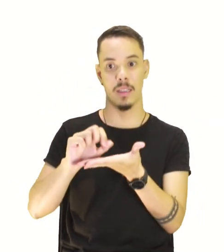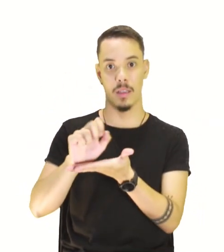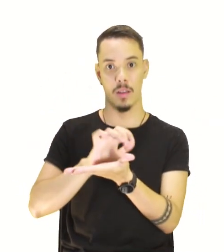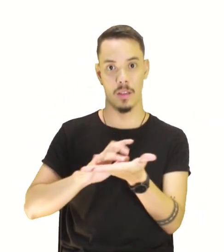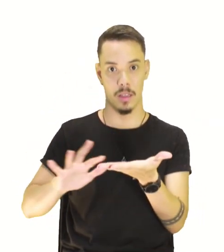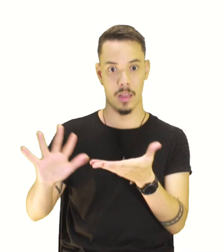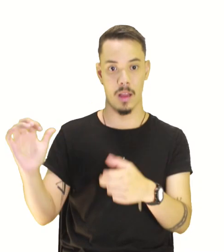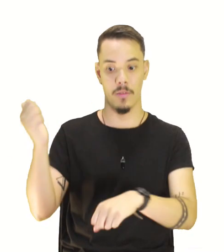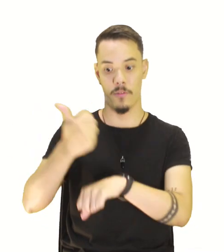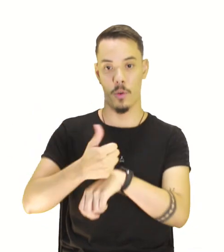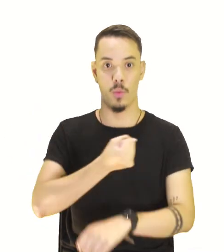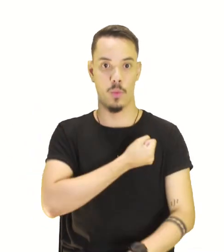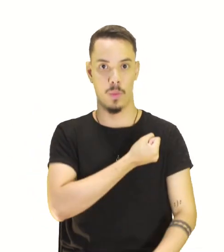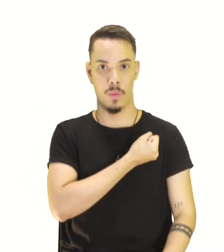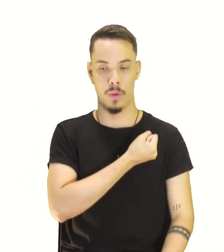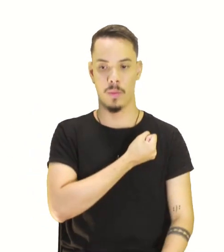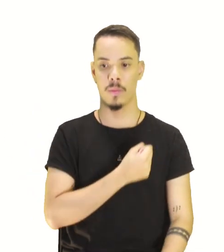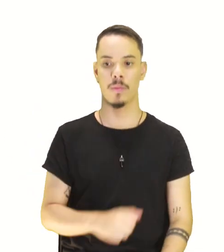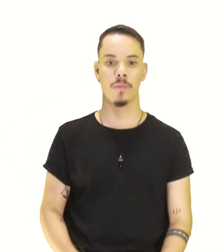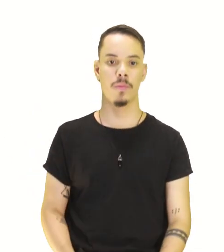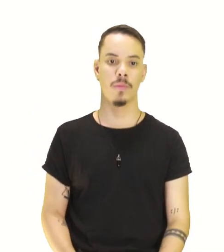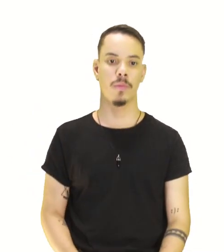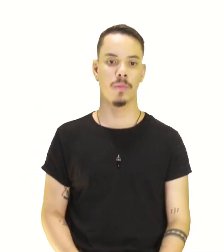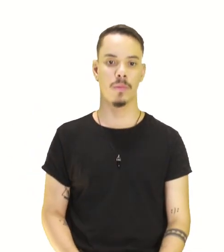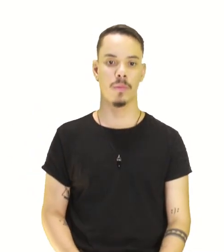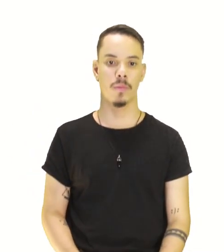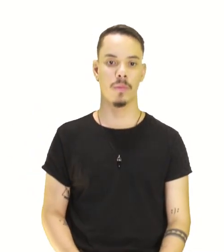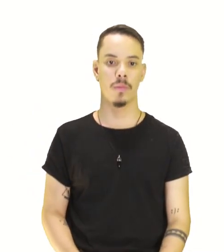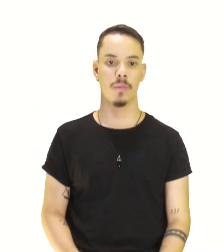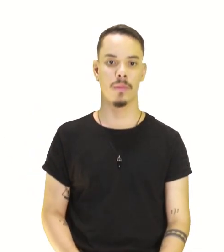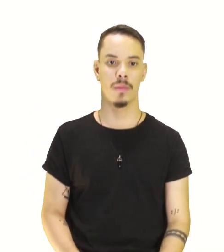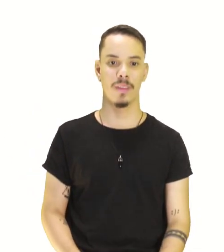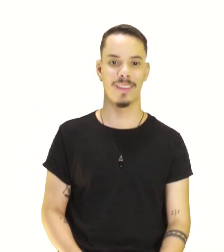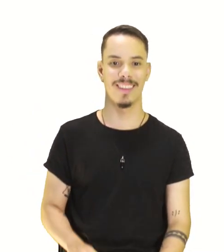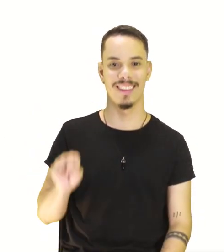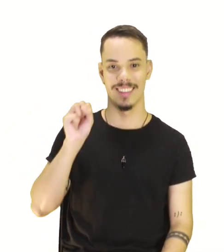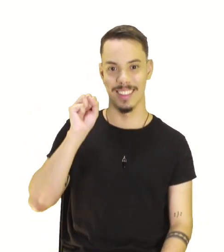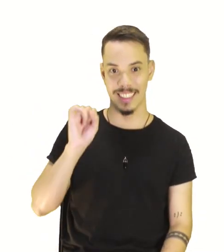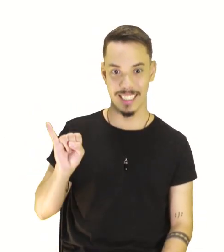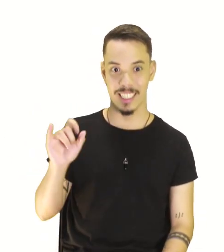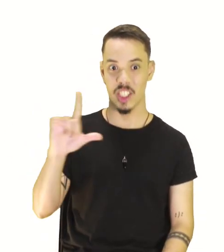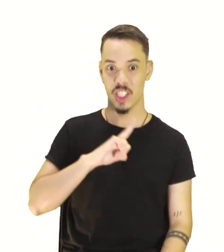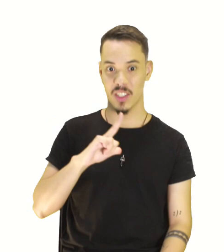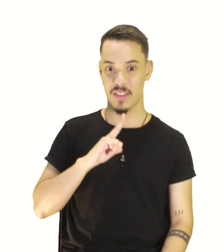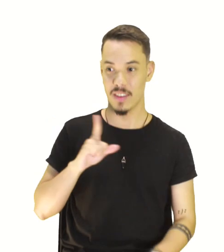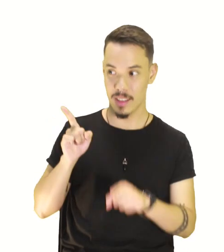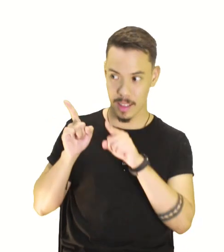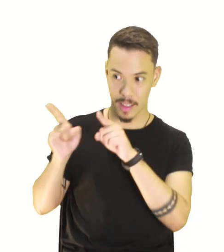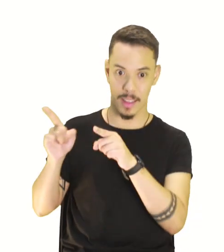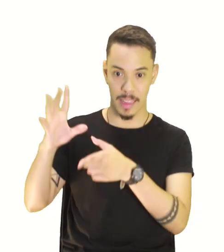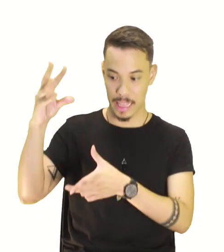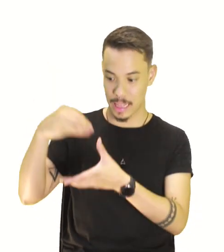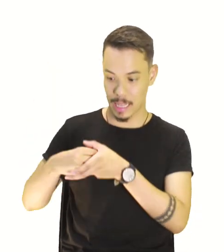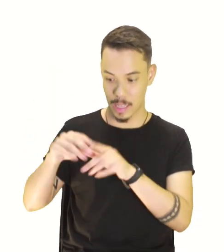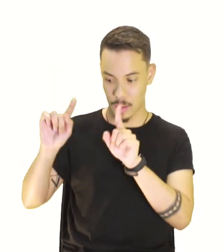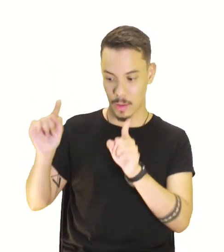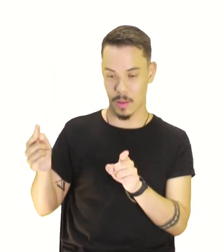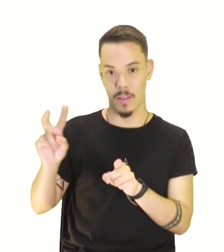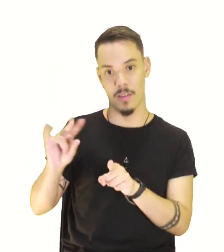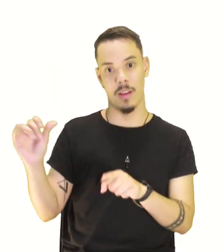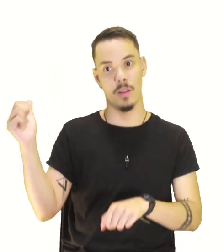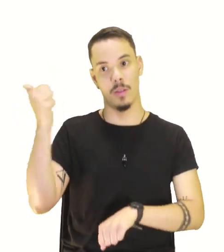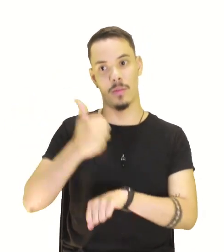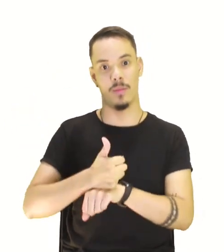virou numérica. Beleza, então se o número estiver aqui, ó, aqui dentro, a gente vai substituir